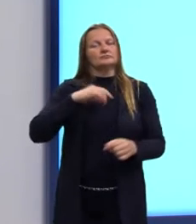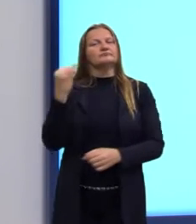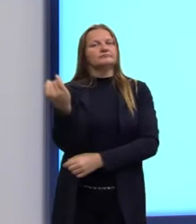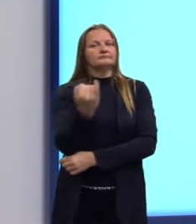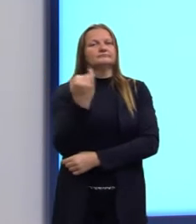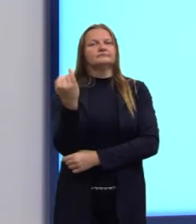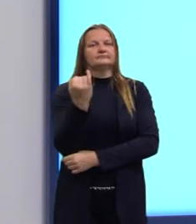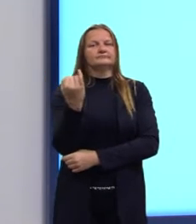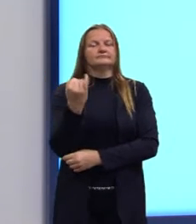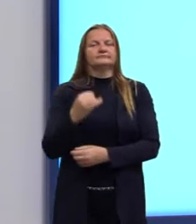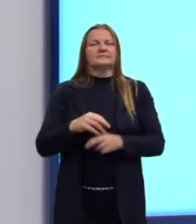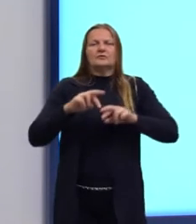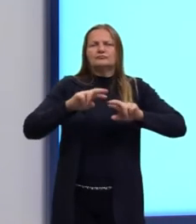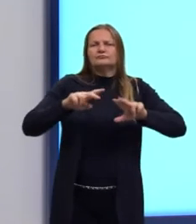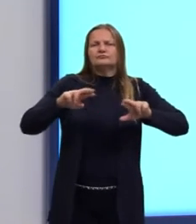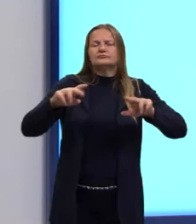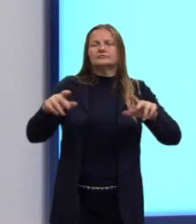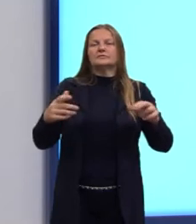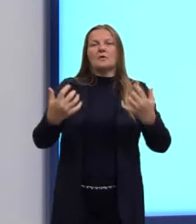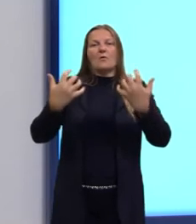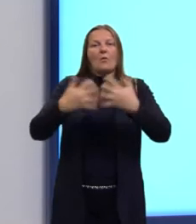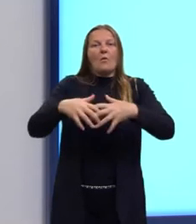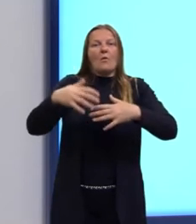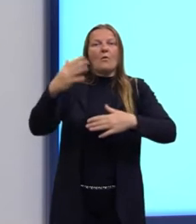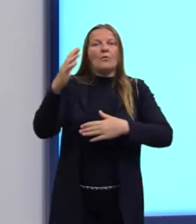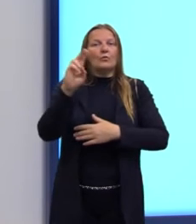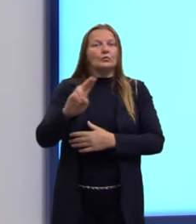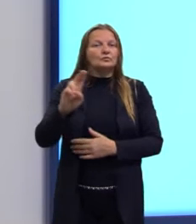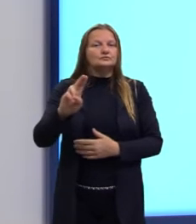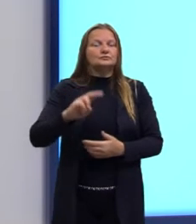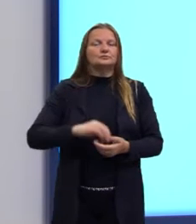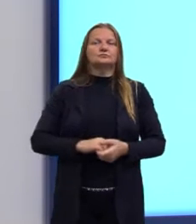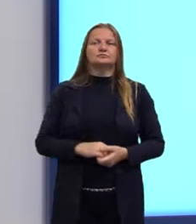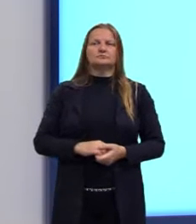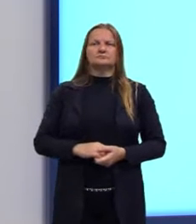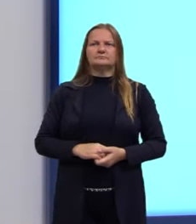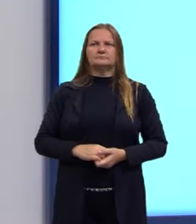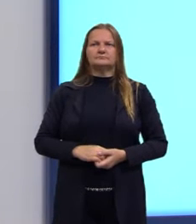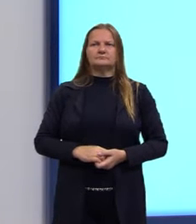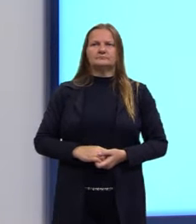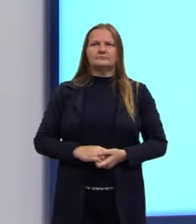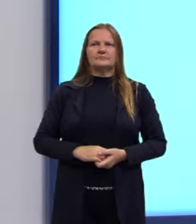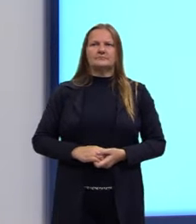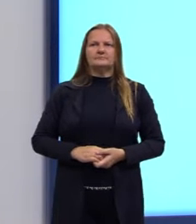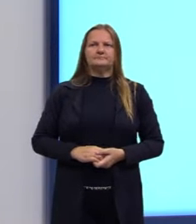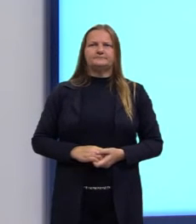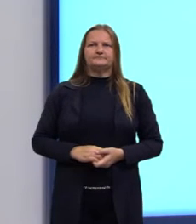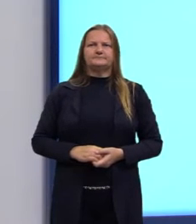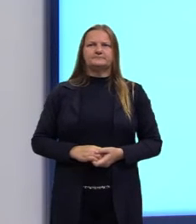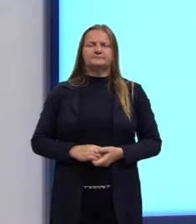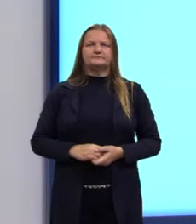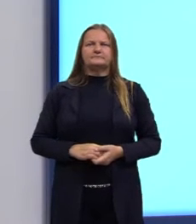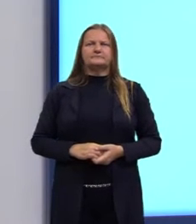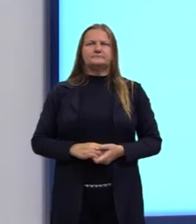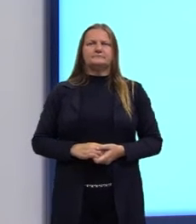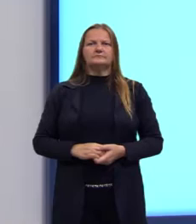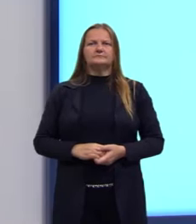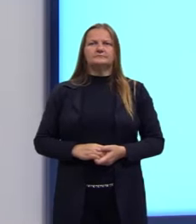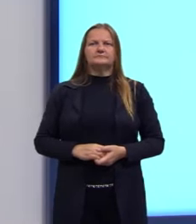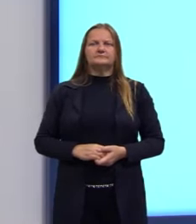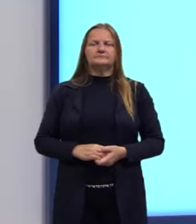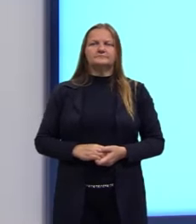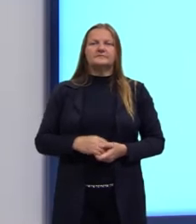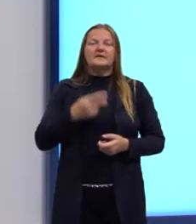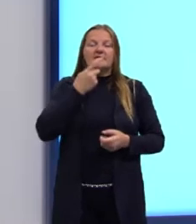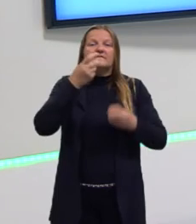que as matrizes têm diversas aplicações assim como algumas é nós vimos na aula de hoje então aqui quando nós falamos